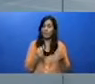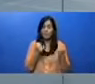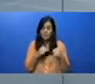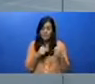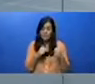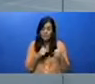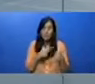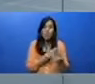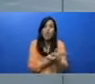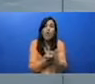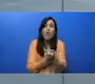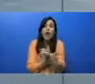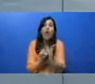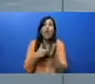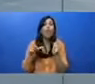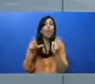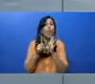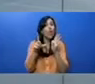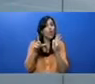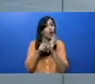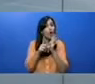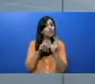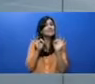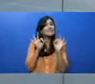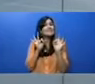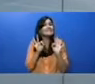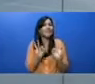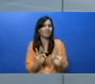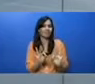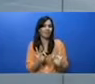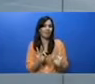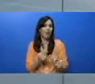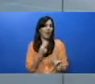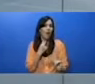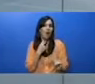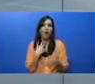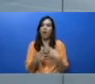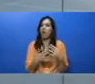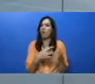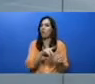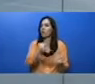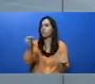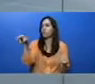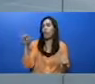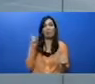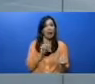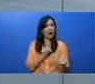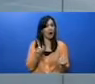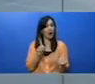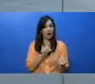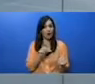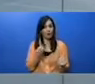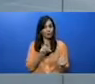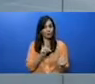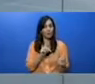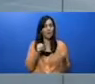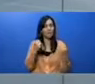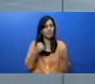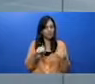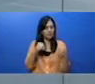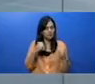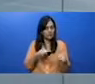lojas autorizadas e especializadas. Não são, tá? Não é qualquer loja que tem